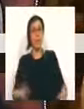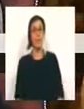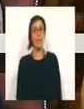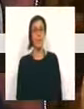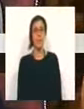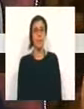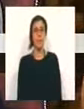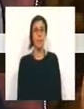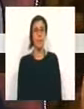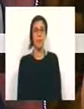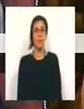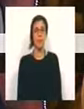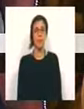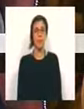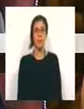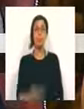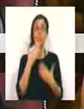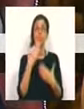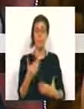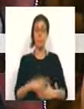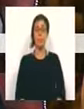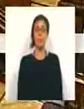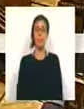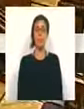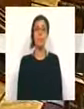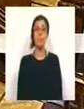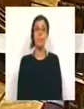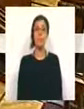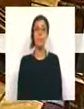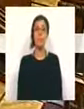Muito obrigado. Segue-se o Sr. Deputado.